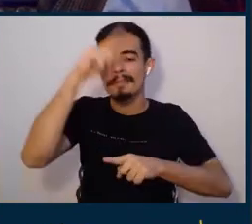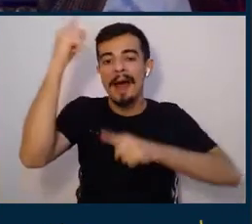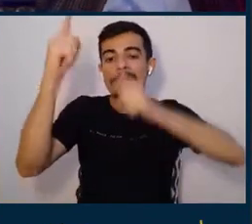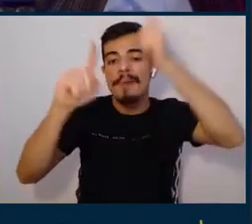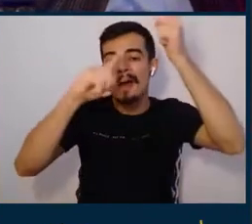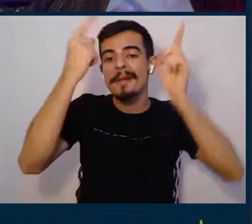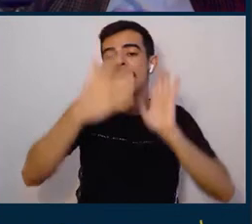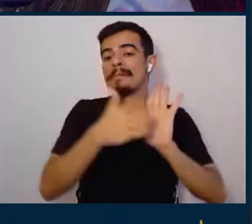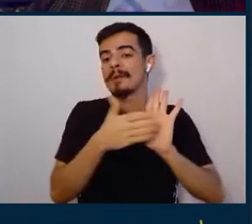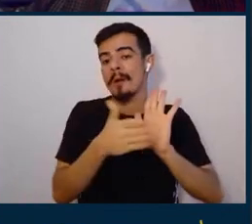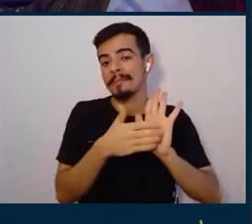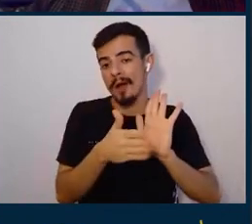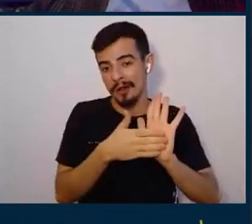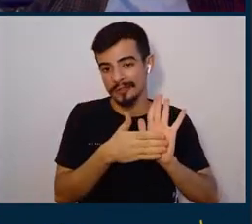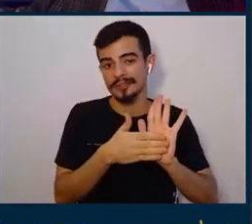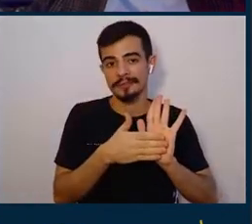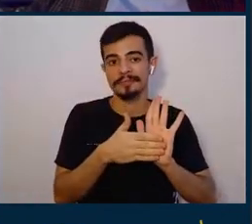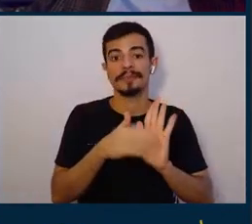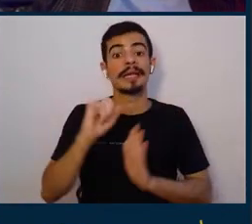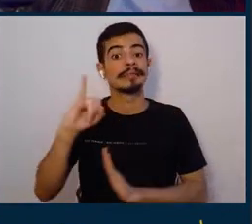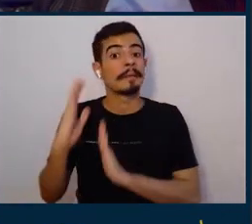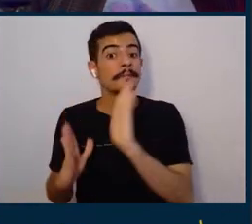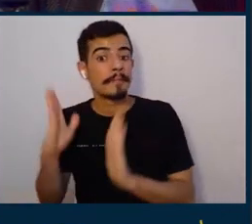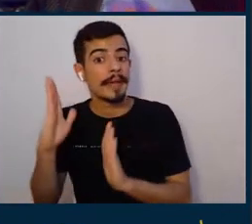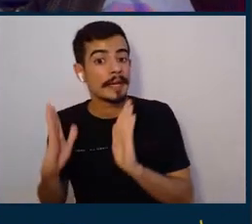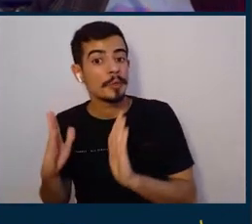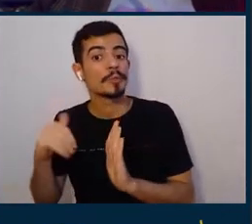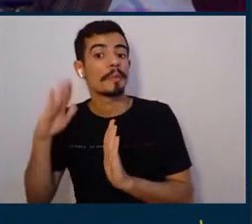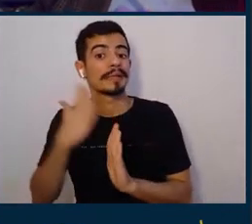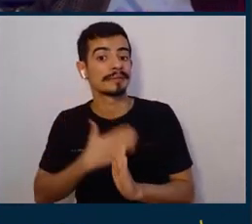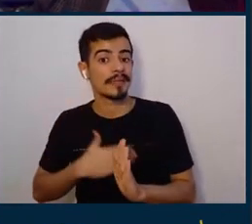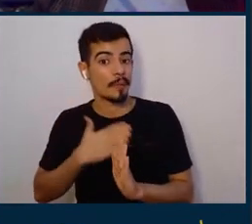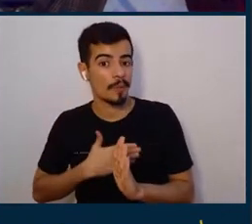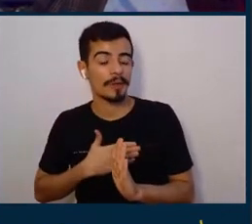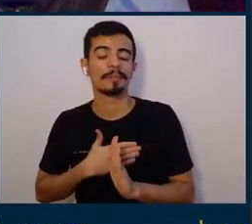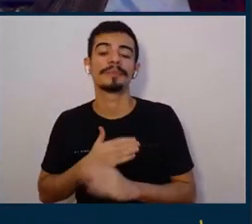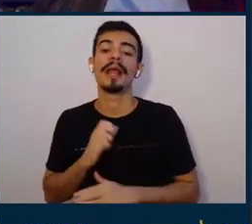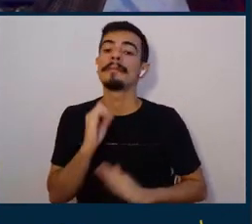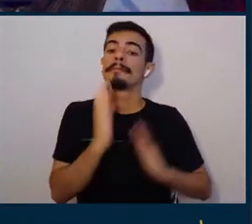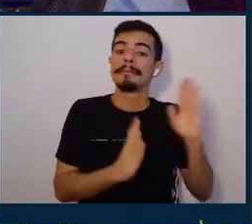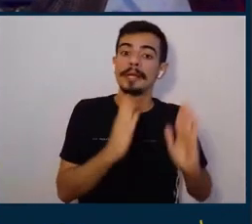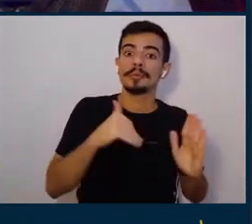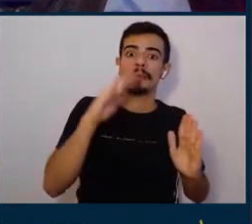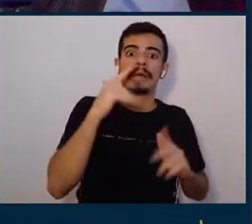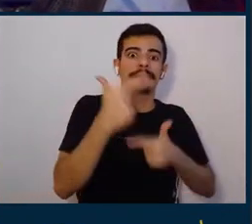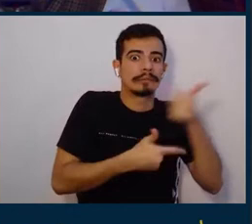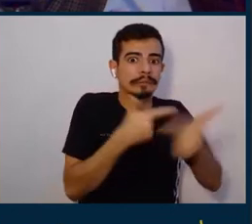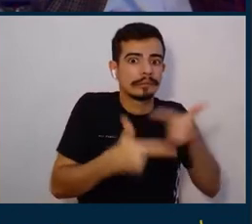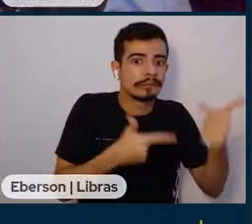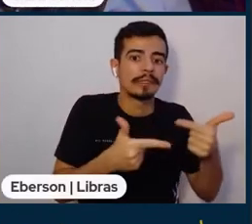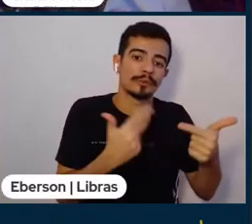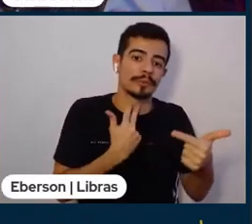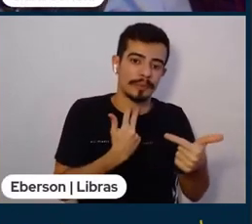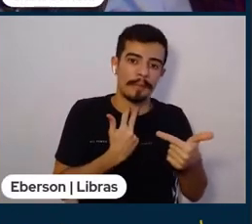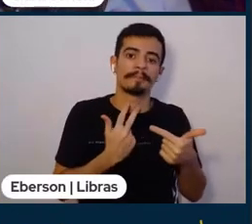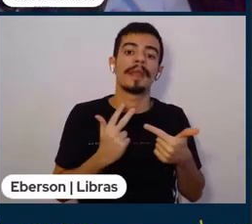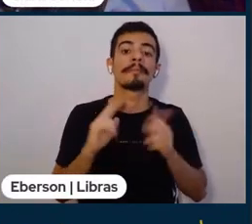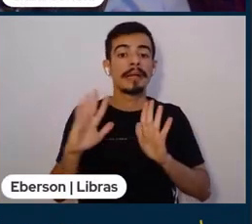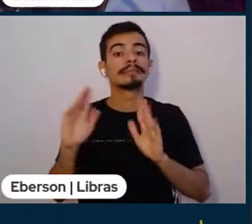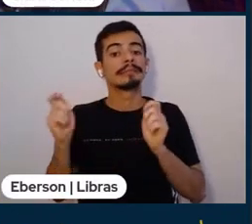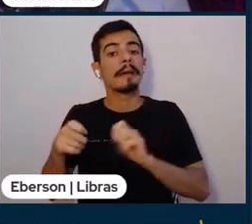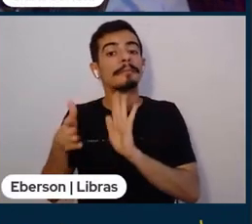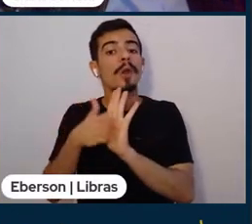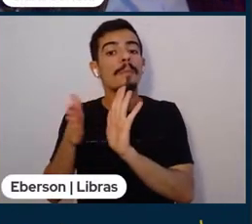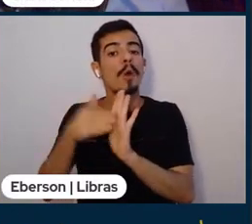coisa de cliente. Mas quando você está num período um pouco mais tranquilo, a gente consegue propor ideias. E isso foi a